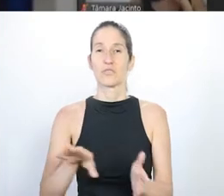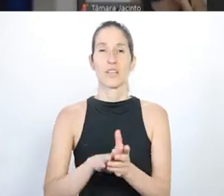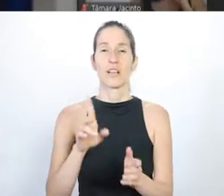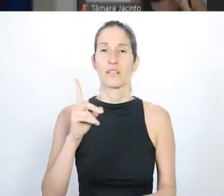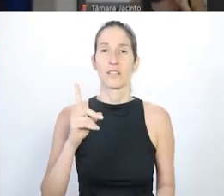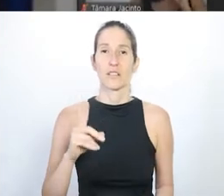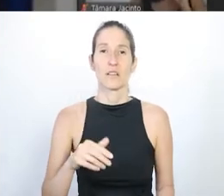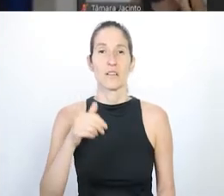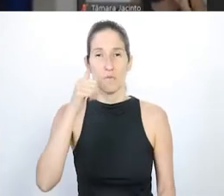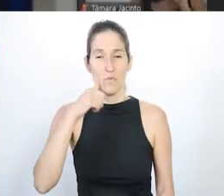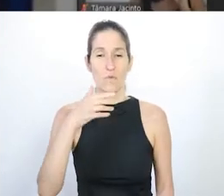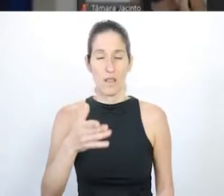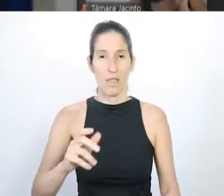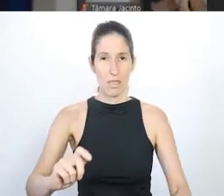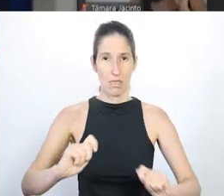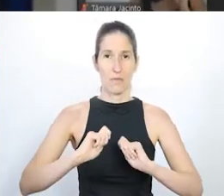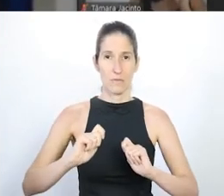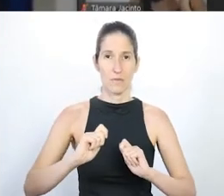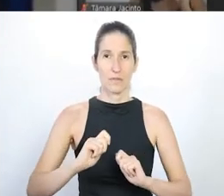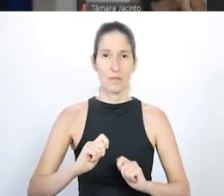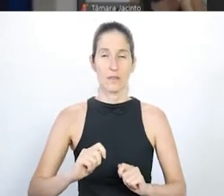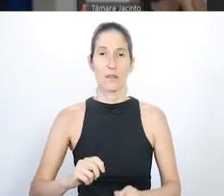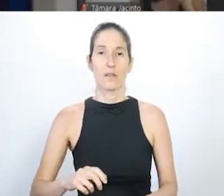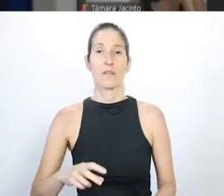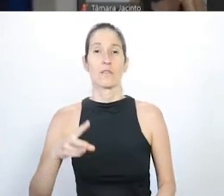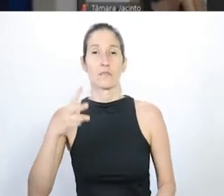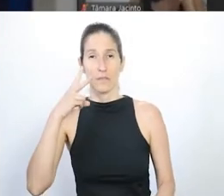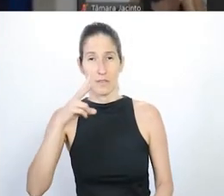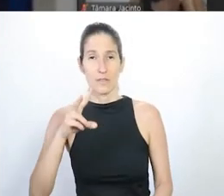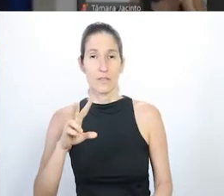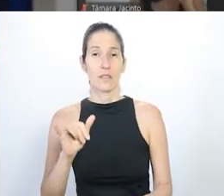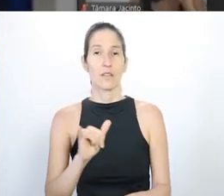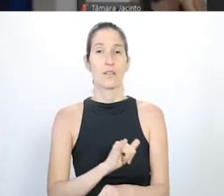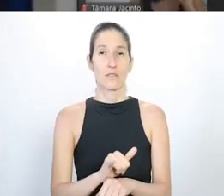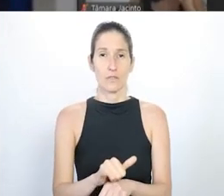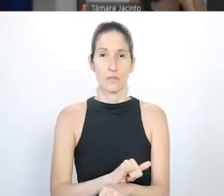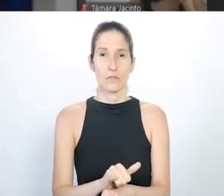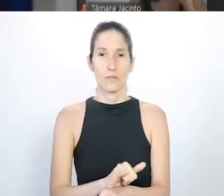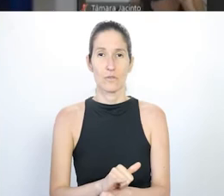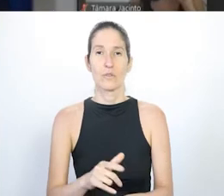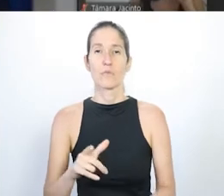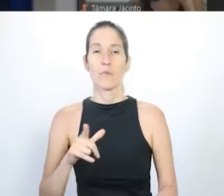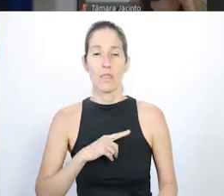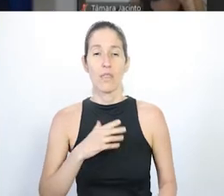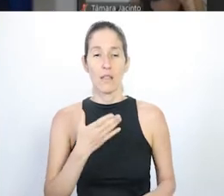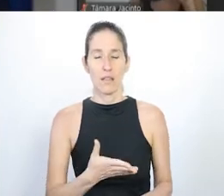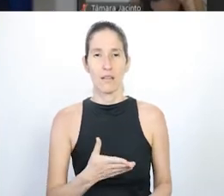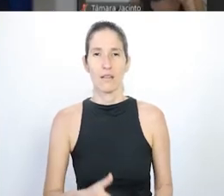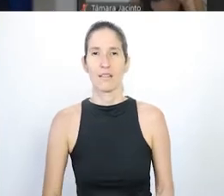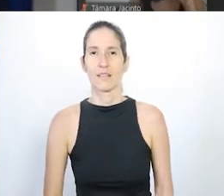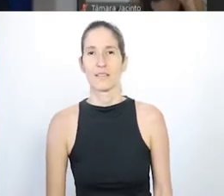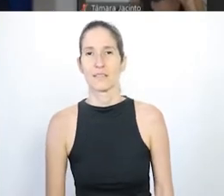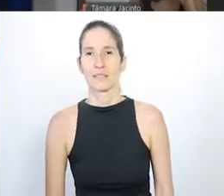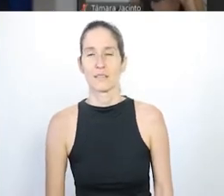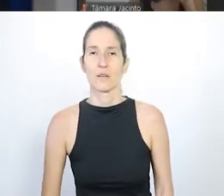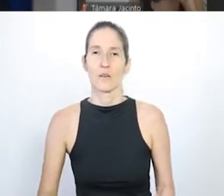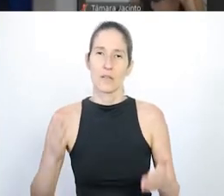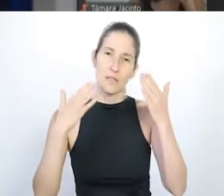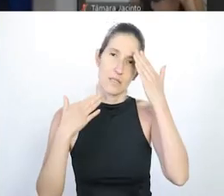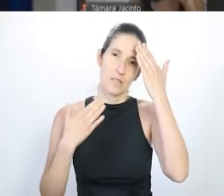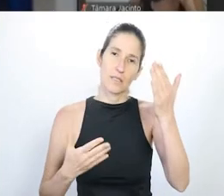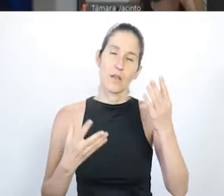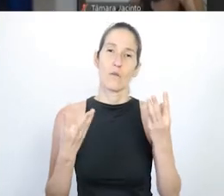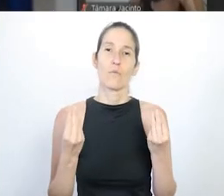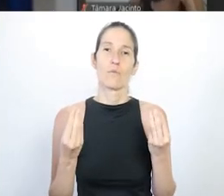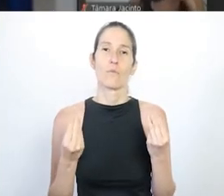né? Mas é o seguinte, eu tenho muito a agradecer ao Coco Raiz de Arco Verde, muito a agradecer a você, Tâmara, por todo o seu trabalho dentro de produção,